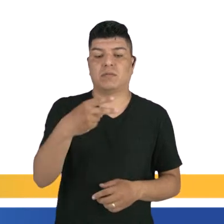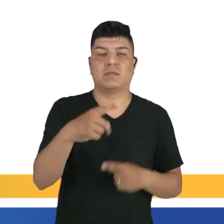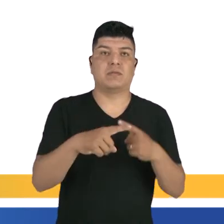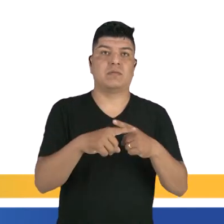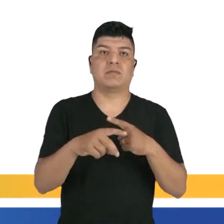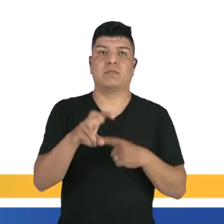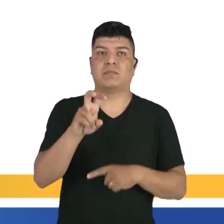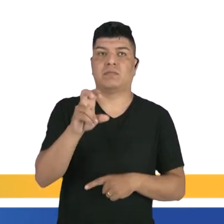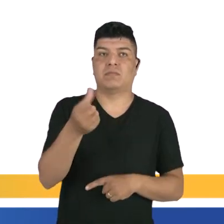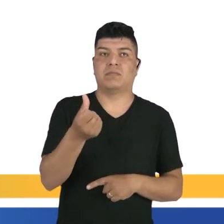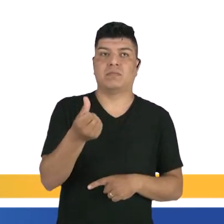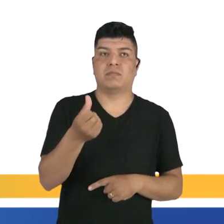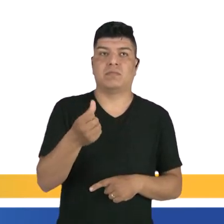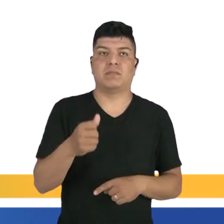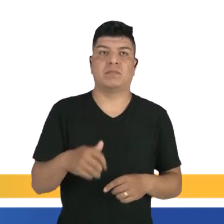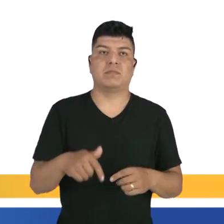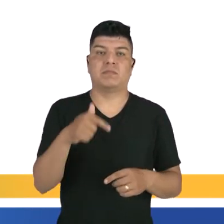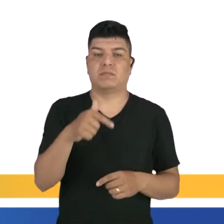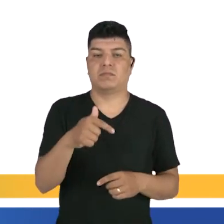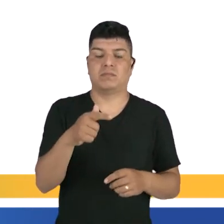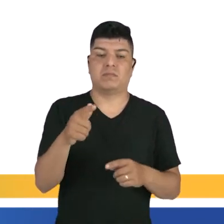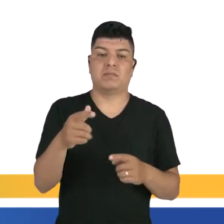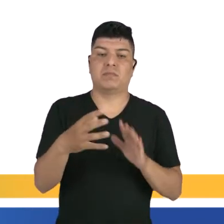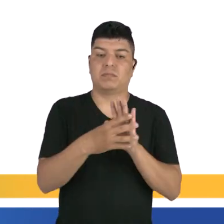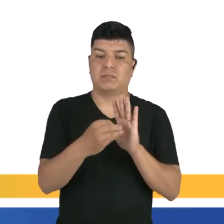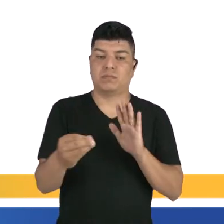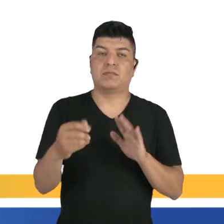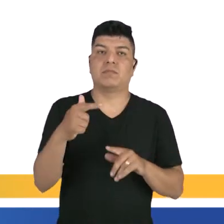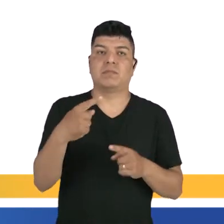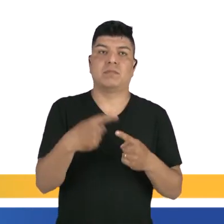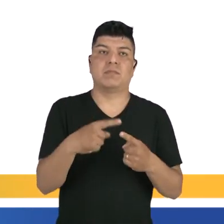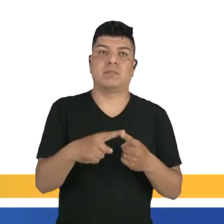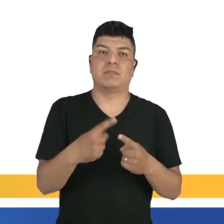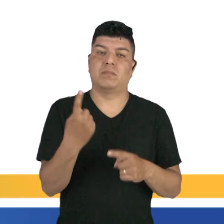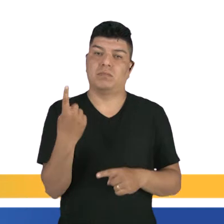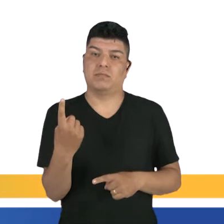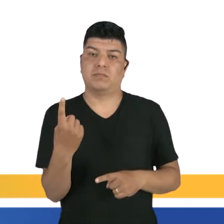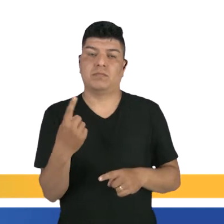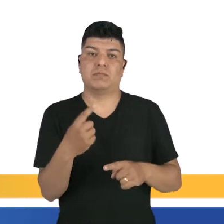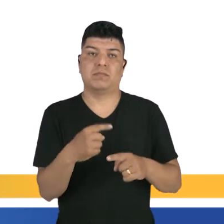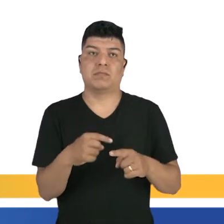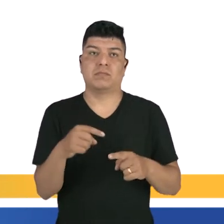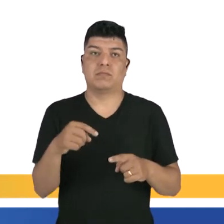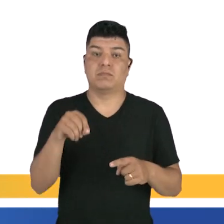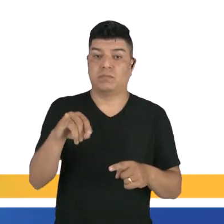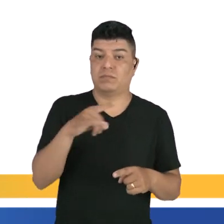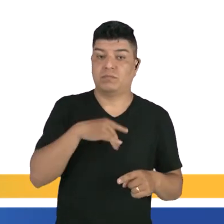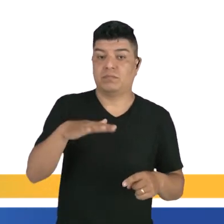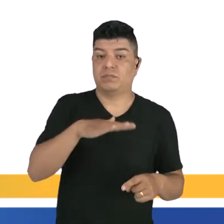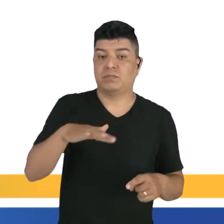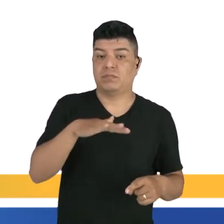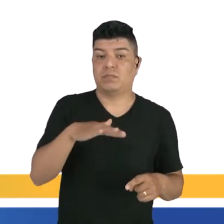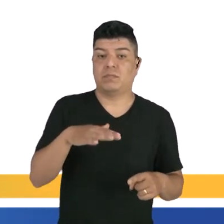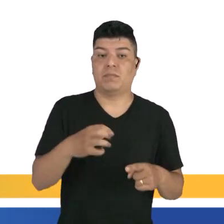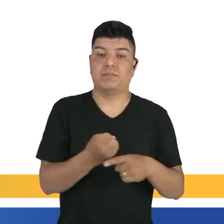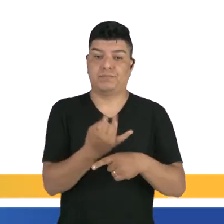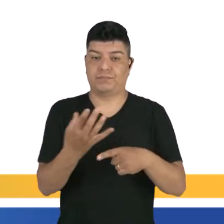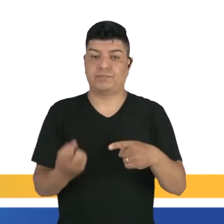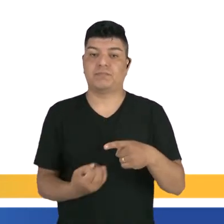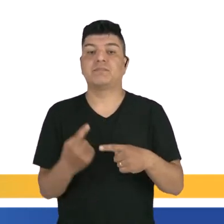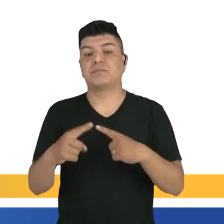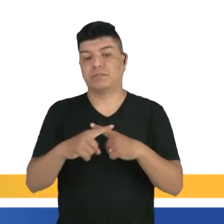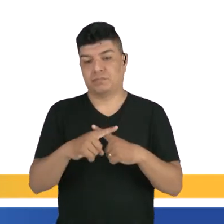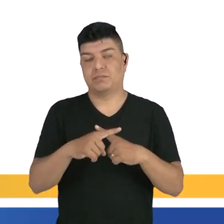por 56, e aqui embaixo eu vou repetir o 7, porque aqui eu tenho um número inteiro. Se tivesse algum número abaixo dele, ele seria uma fração, eu multiplicaria